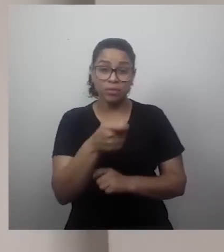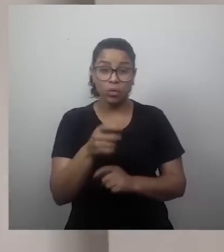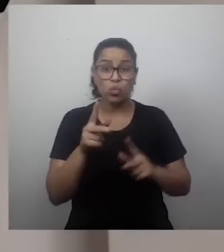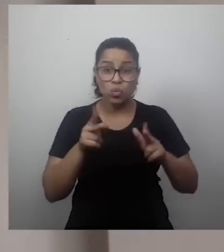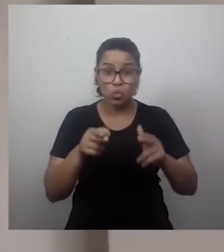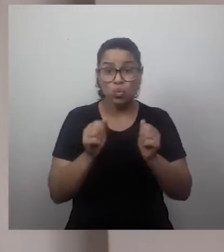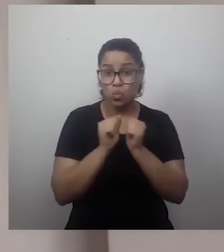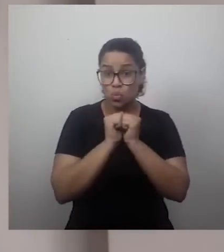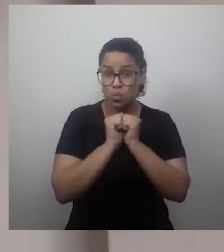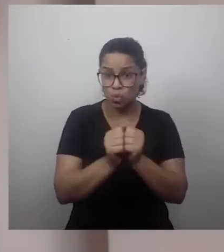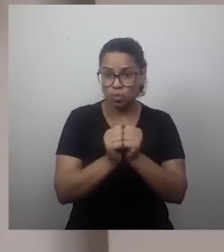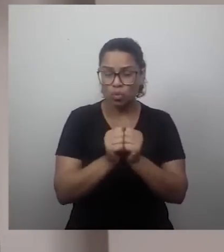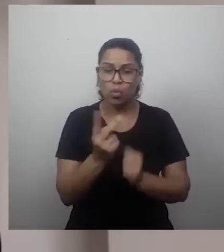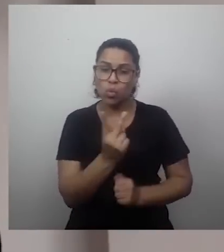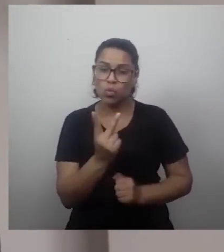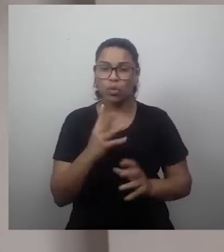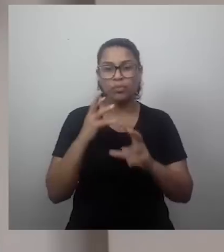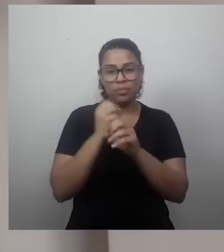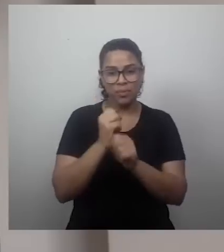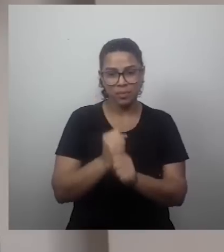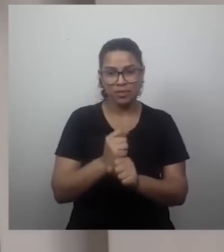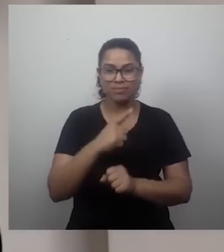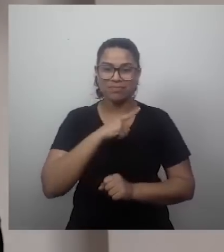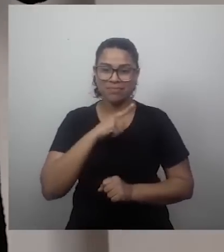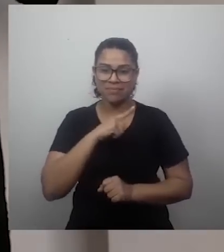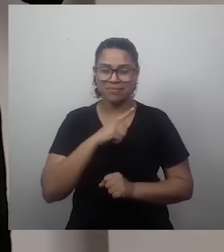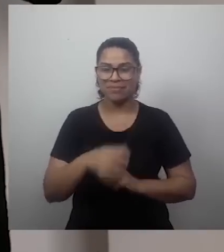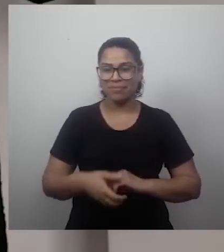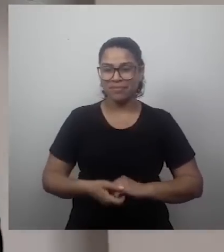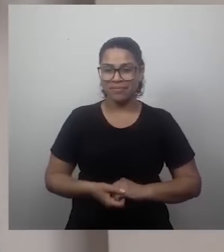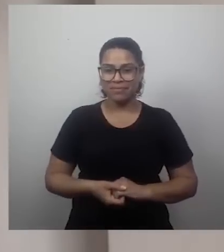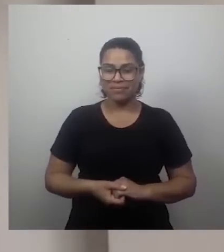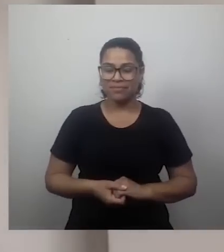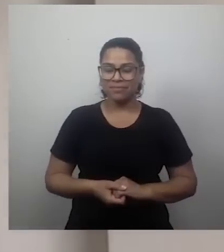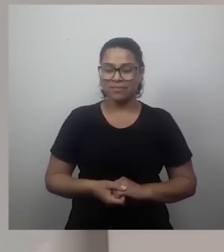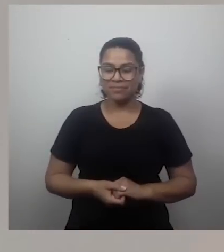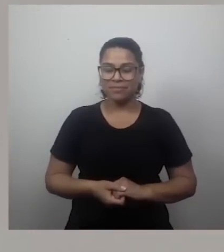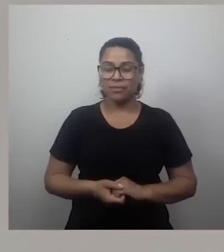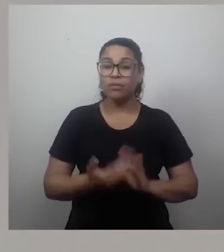os dois tocarem ao mesmo tempo, os dois pontuam.